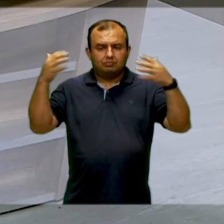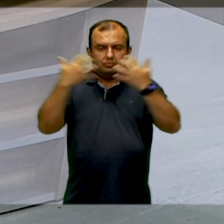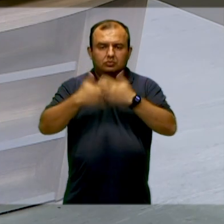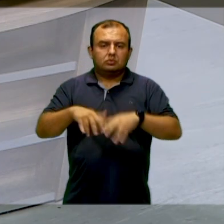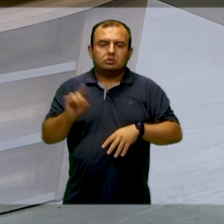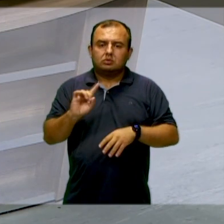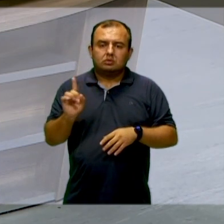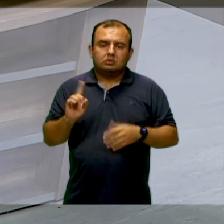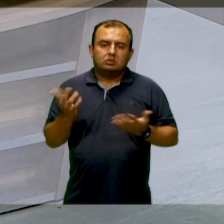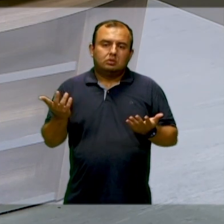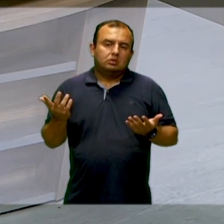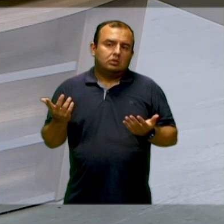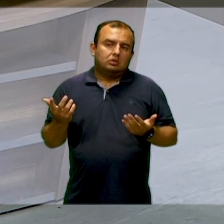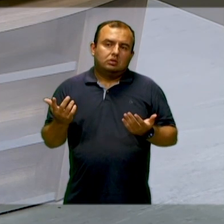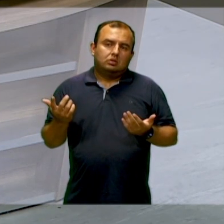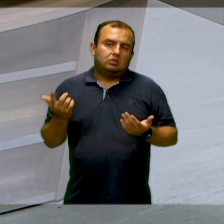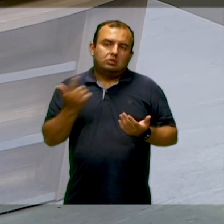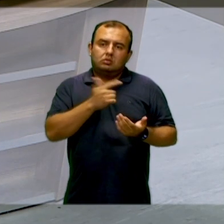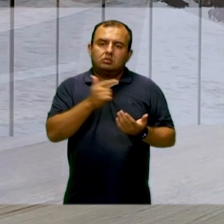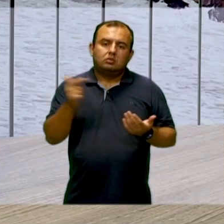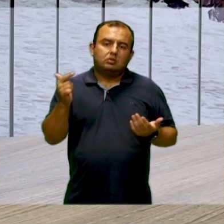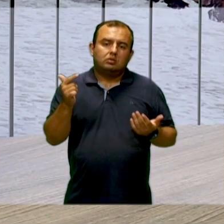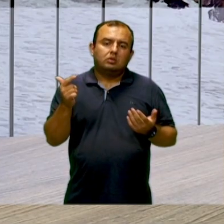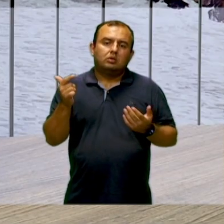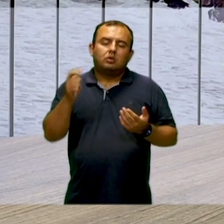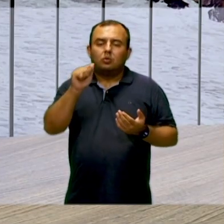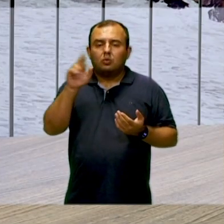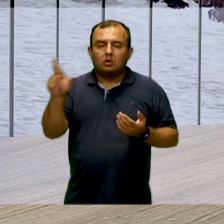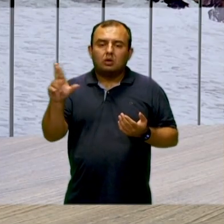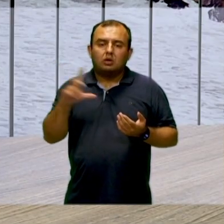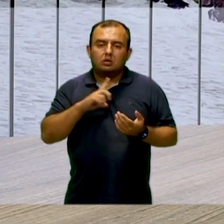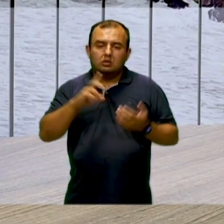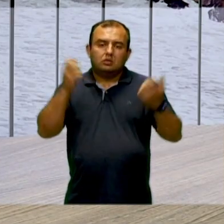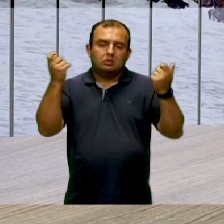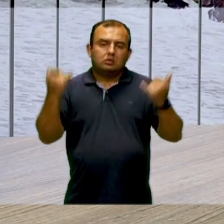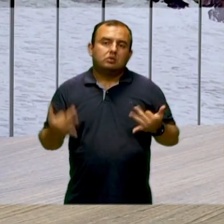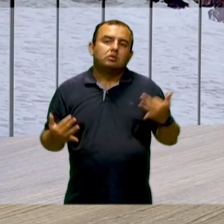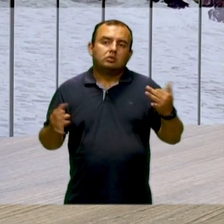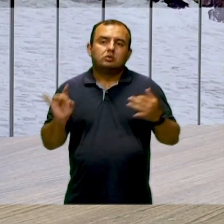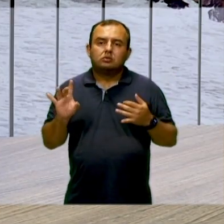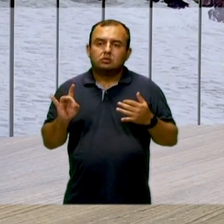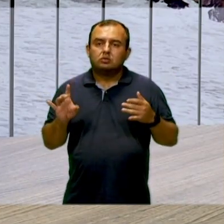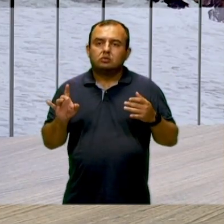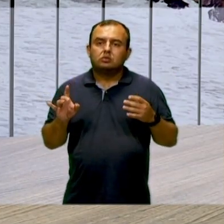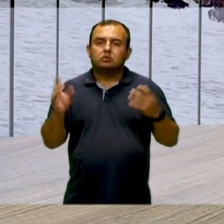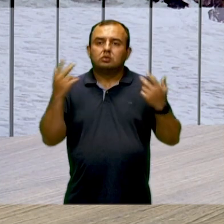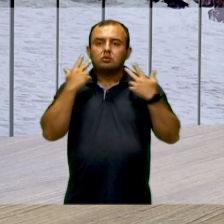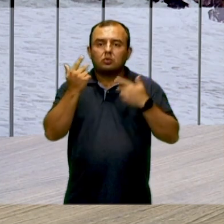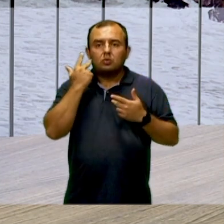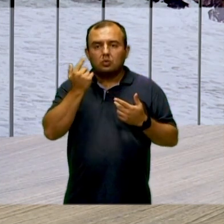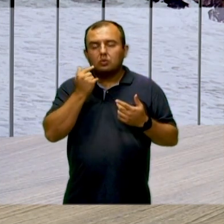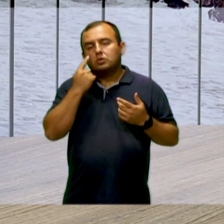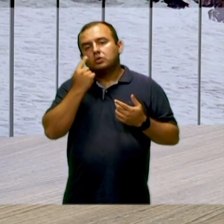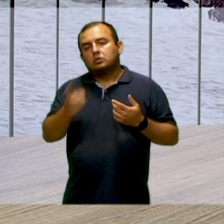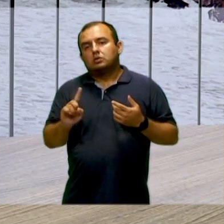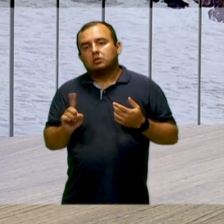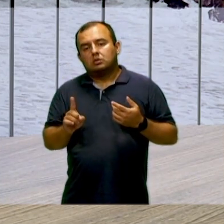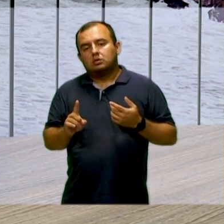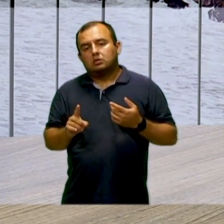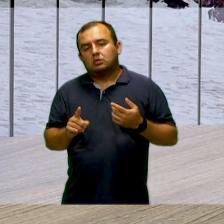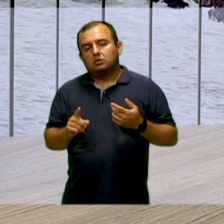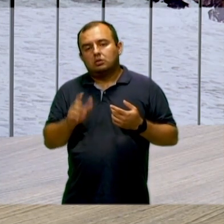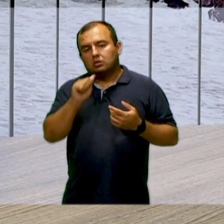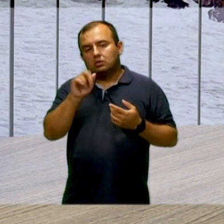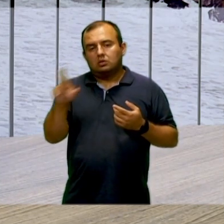teatro sem ar-condicionado? É inviável, inviável, né? Não tem condição, né? porque o ar-condicionado que a gente está falando, eles não são os ar-condicionados comuns que a gente vê. E não é bem